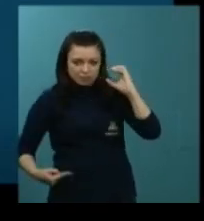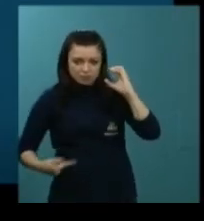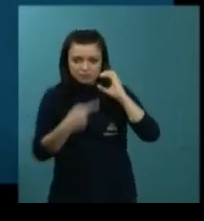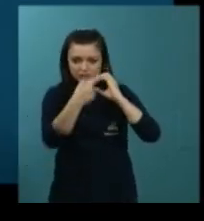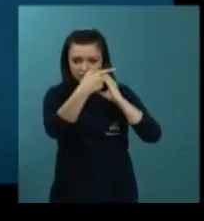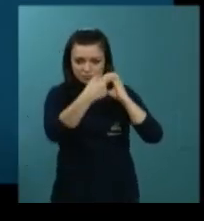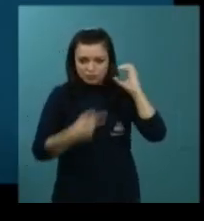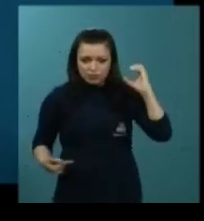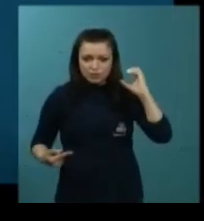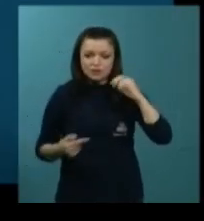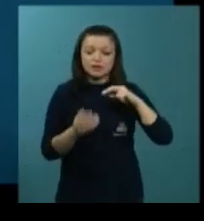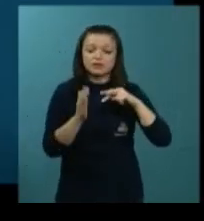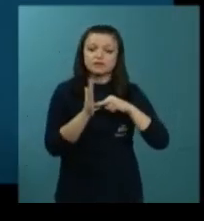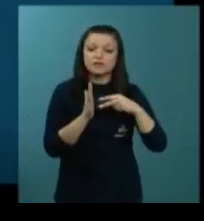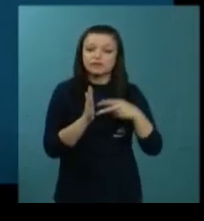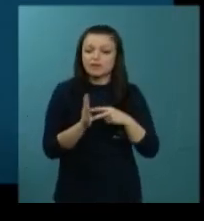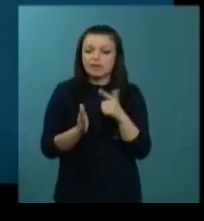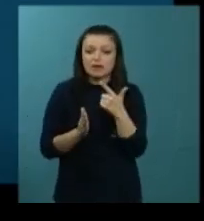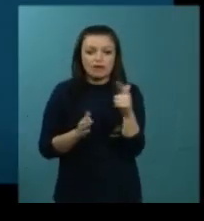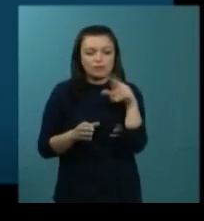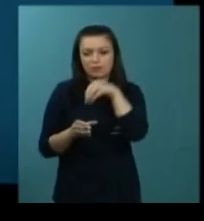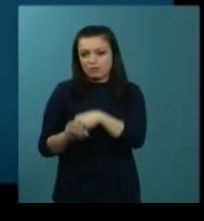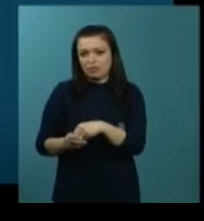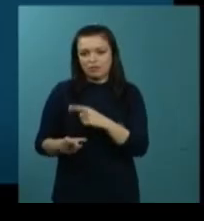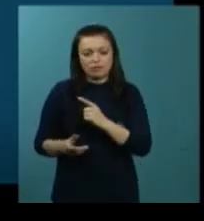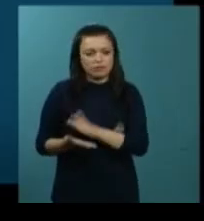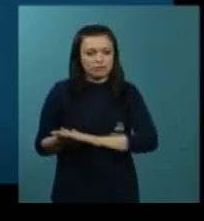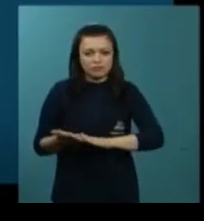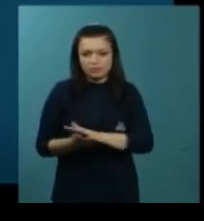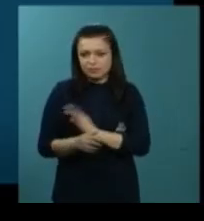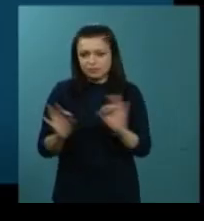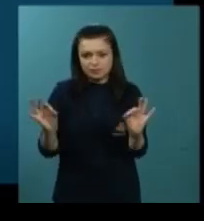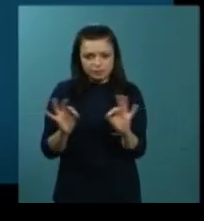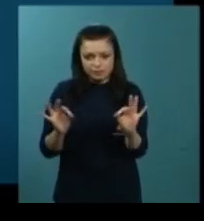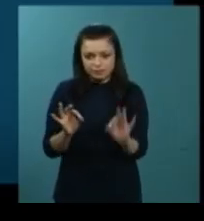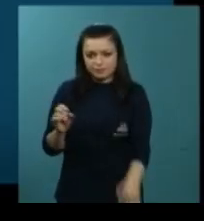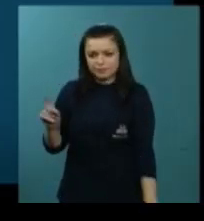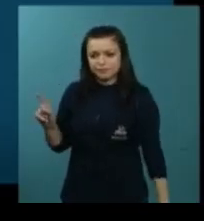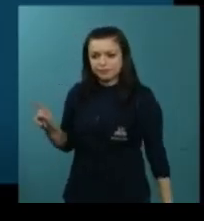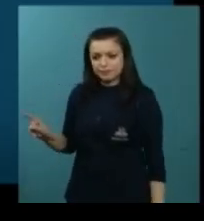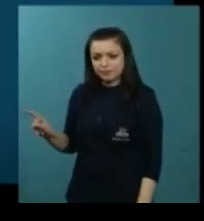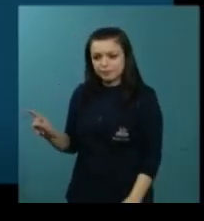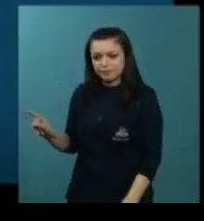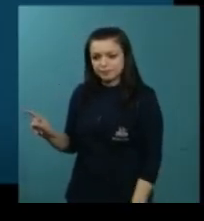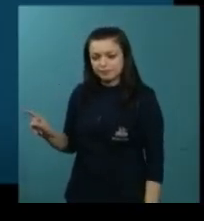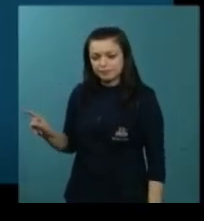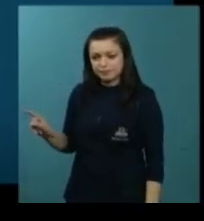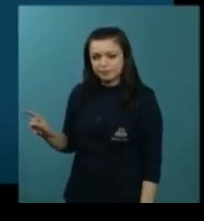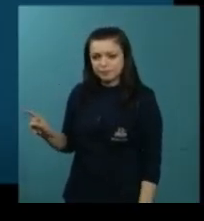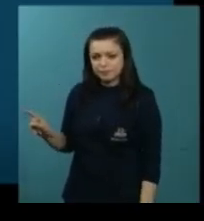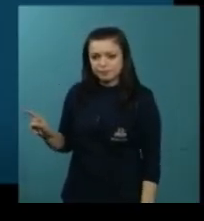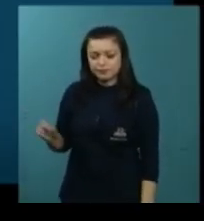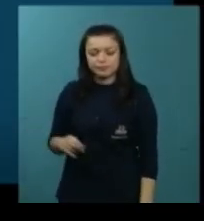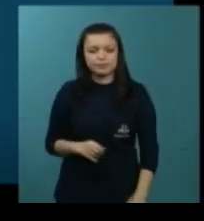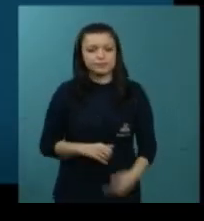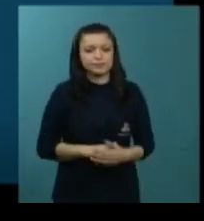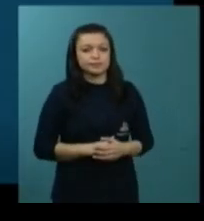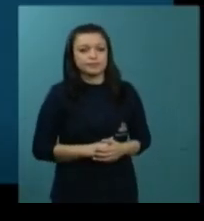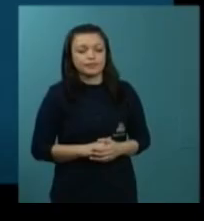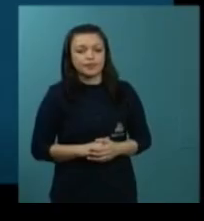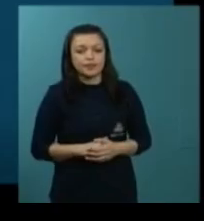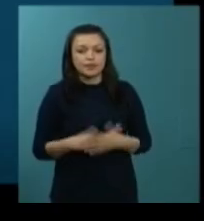símbolo, estaremos fazendo a sua negação. No caso, nós leríamos que